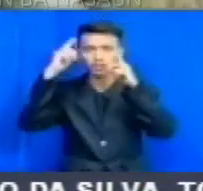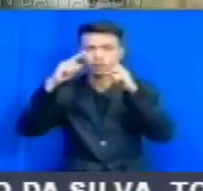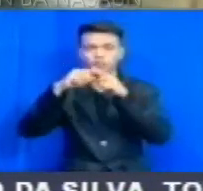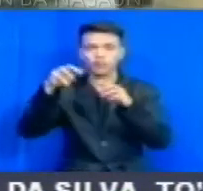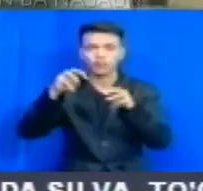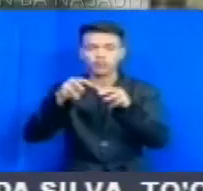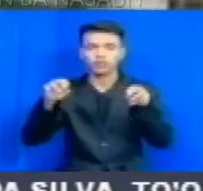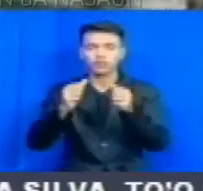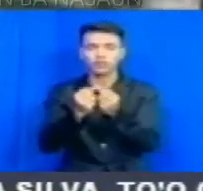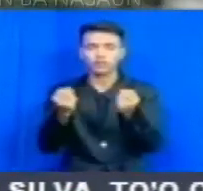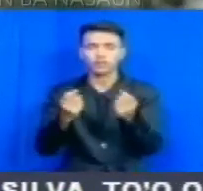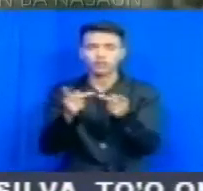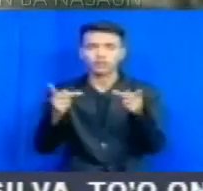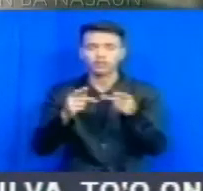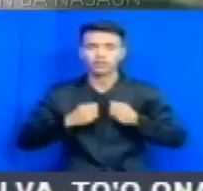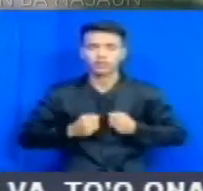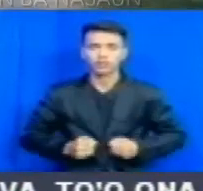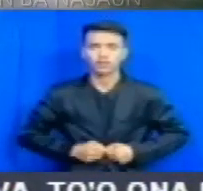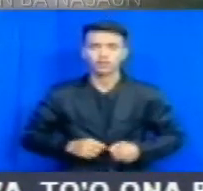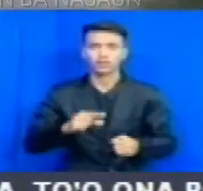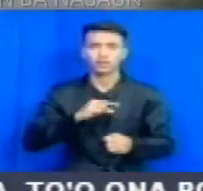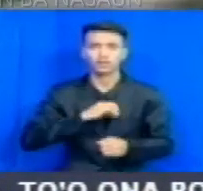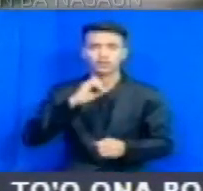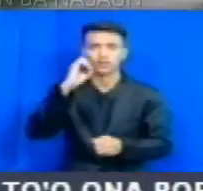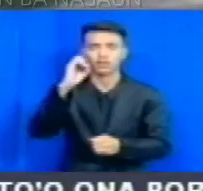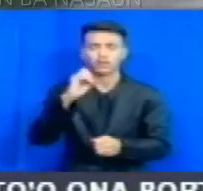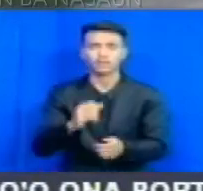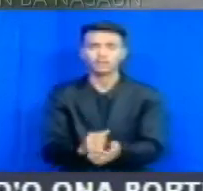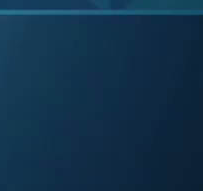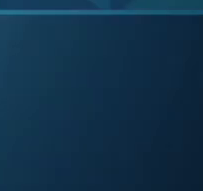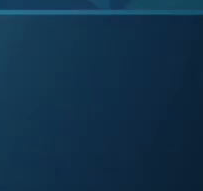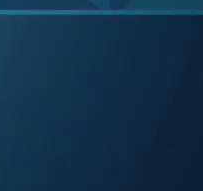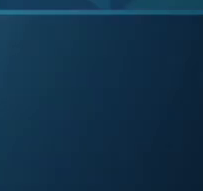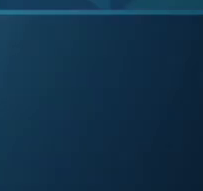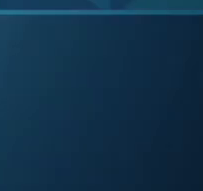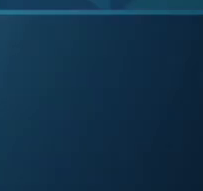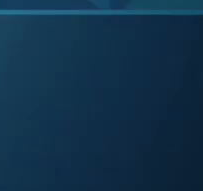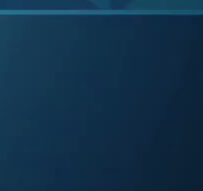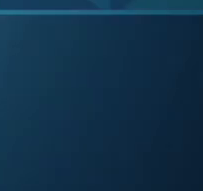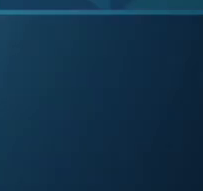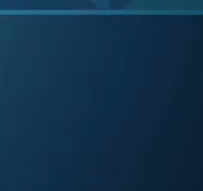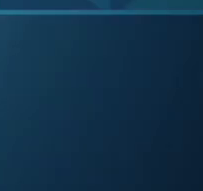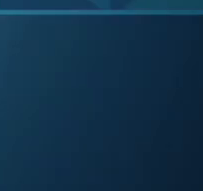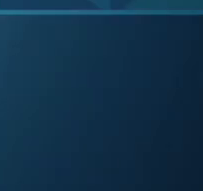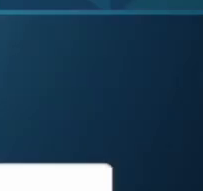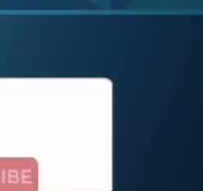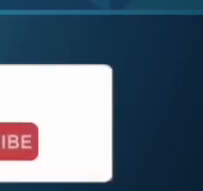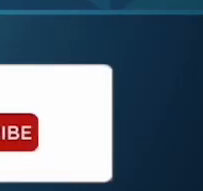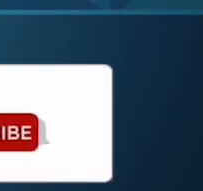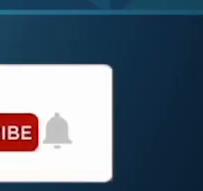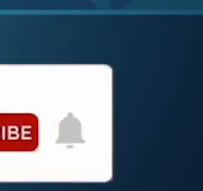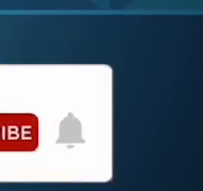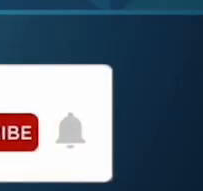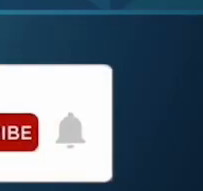ba, centru, saudi, glenu, russi, ermera, joana, mentero, ba, RTT, li. Atu, reta, informaçao, factuais,